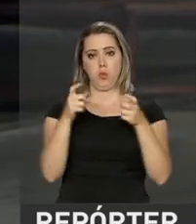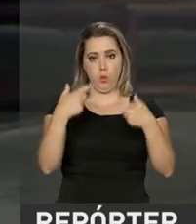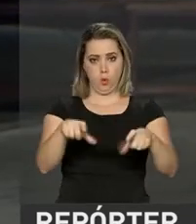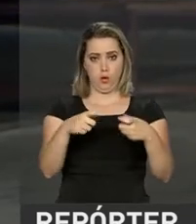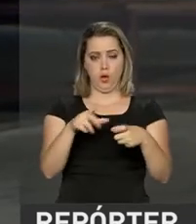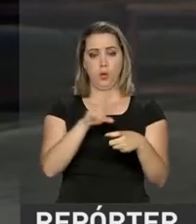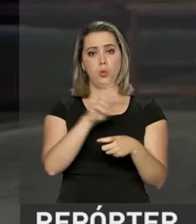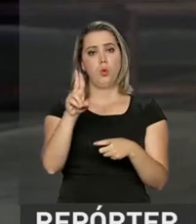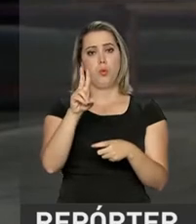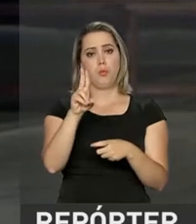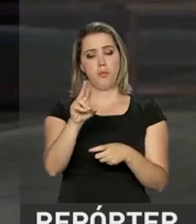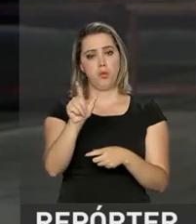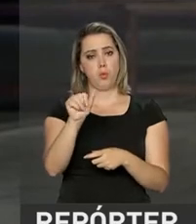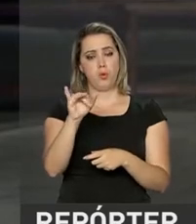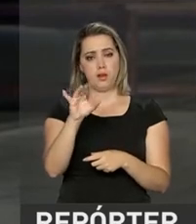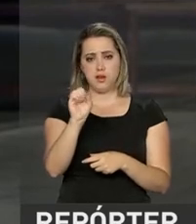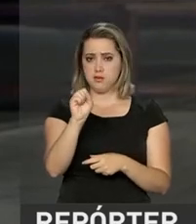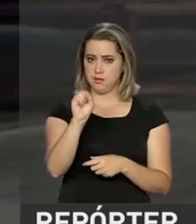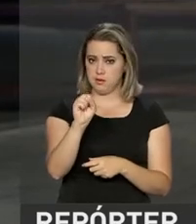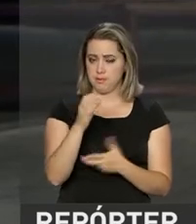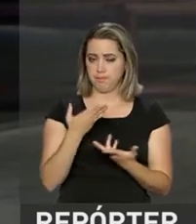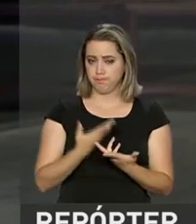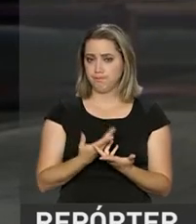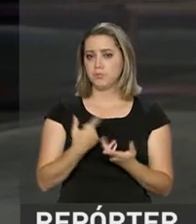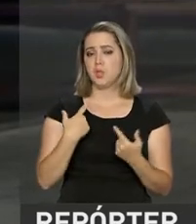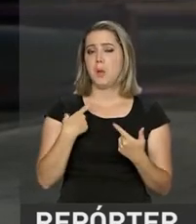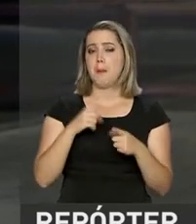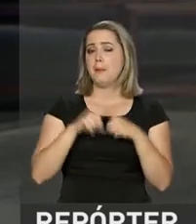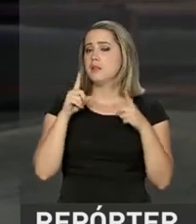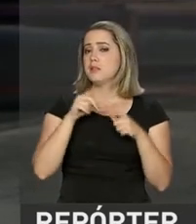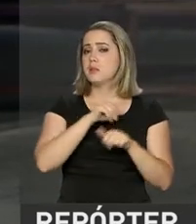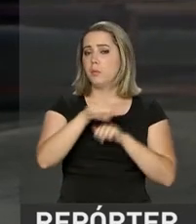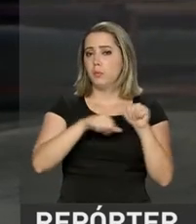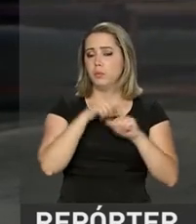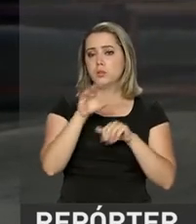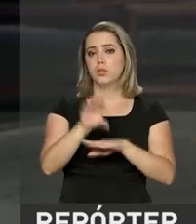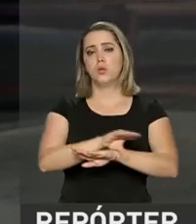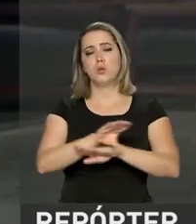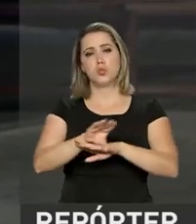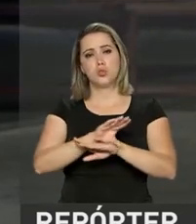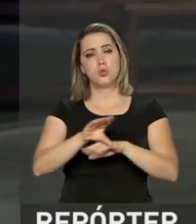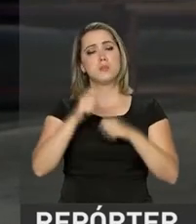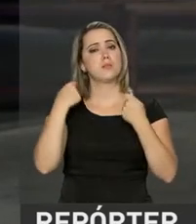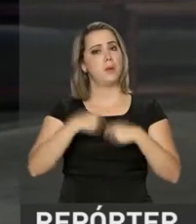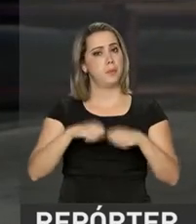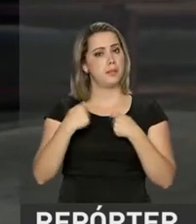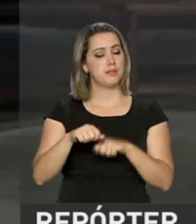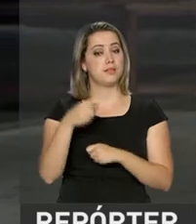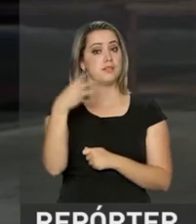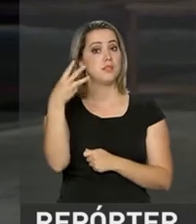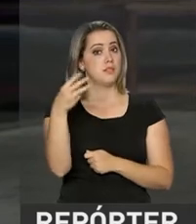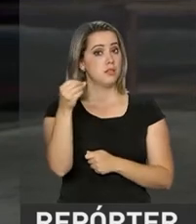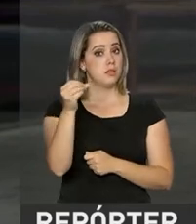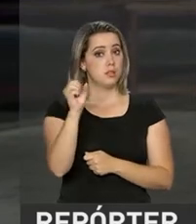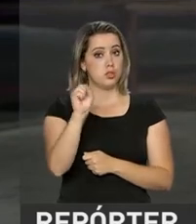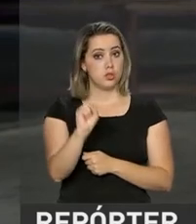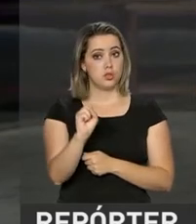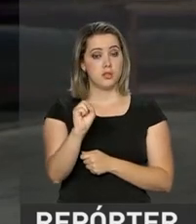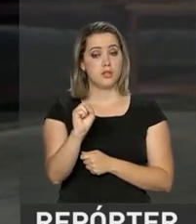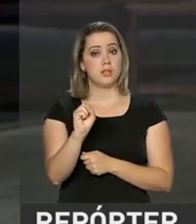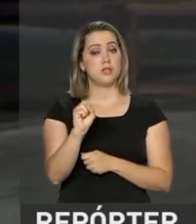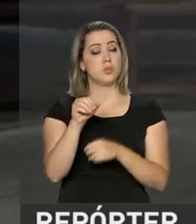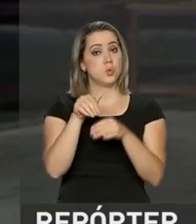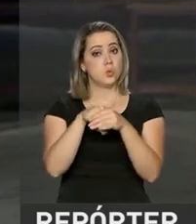dizer que muda a constituição federal são necessários 308 votos favoráveis em duas votações